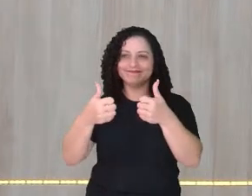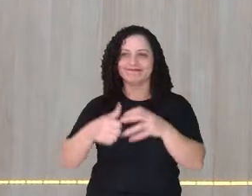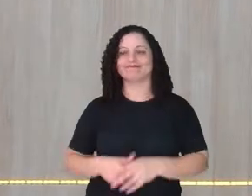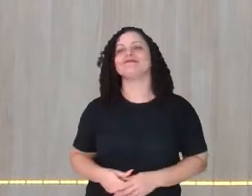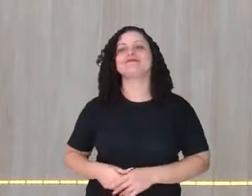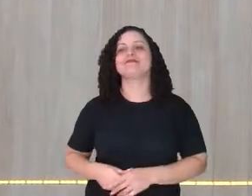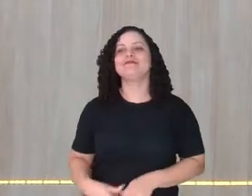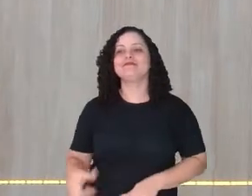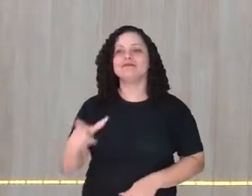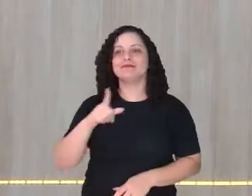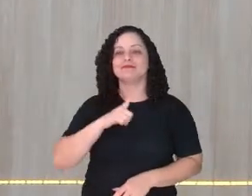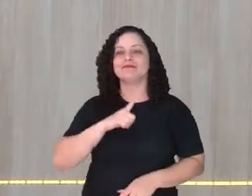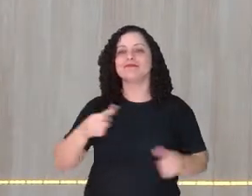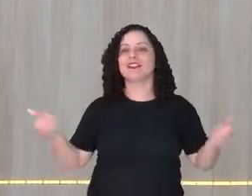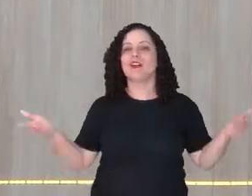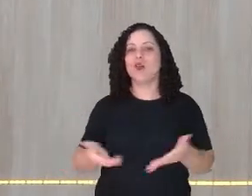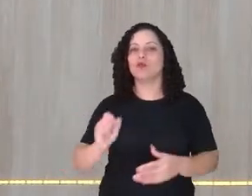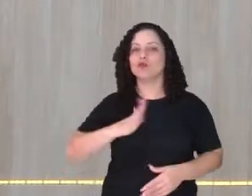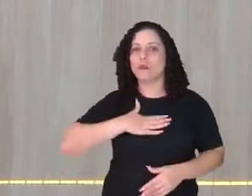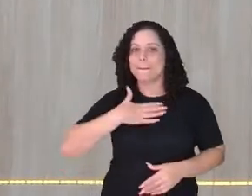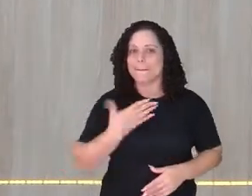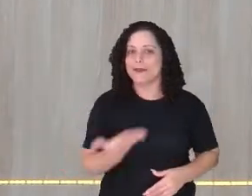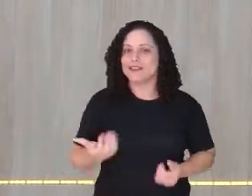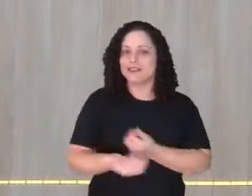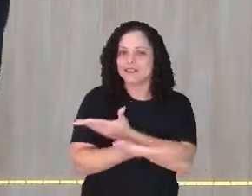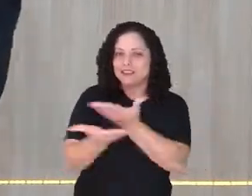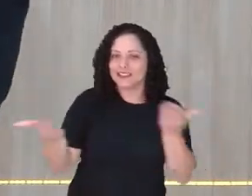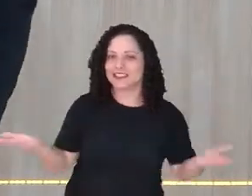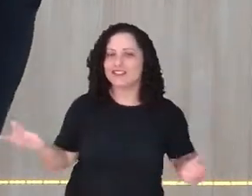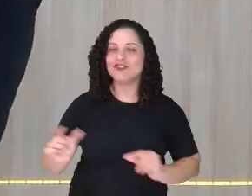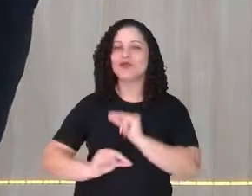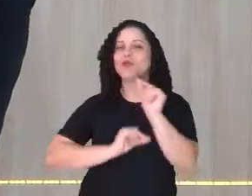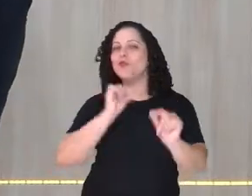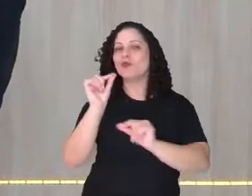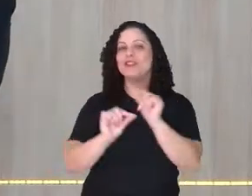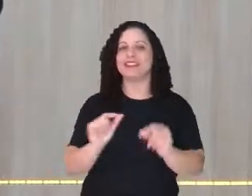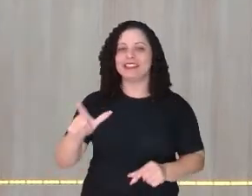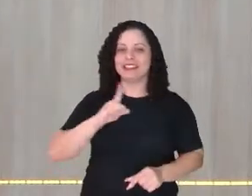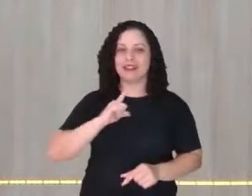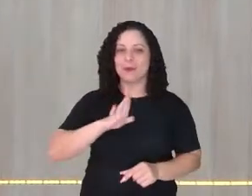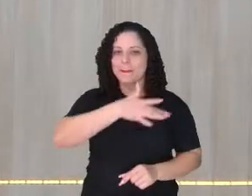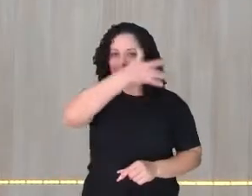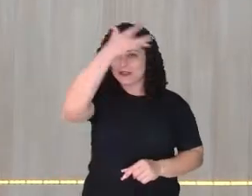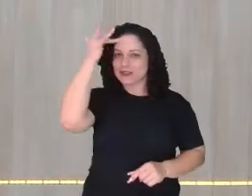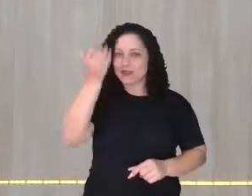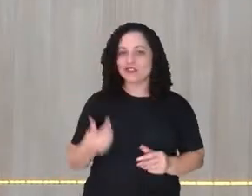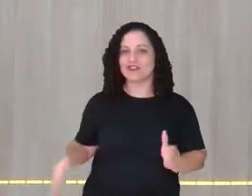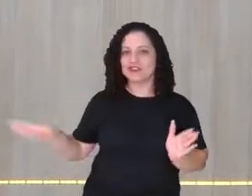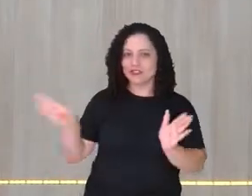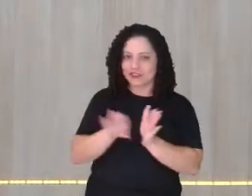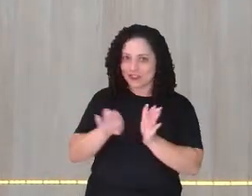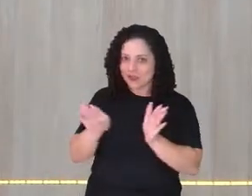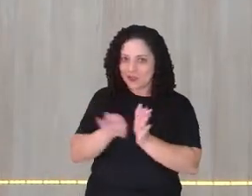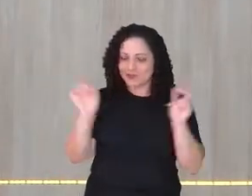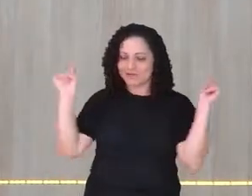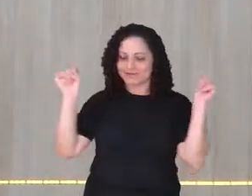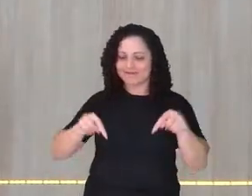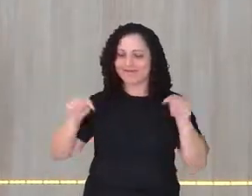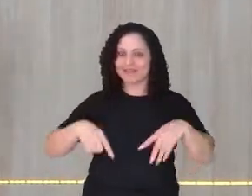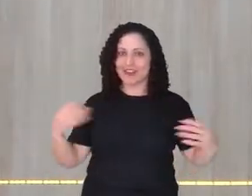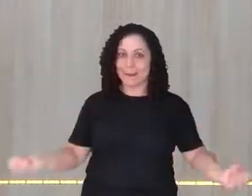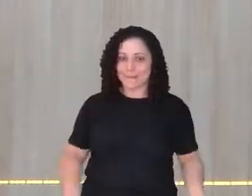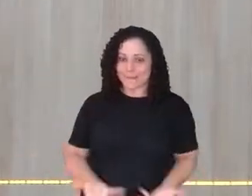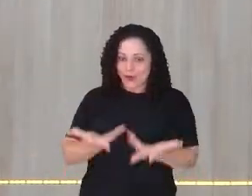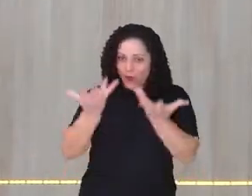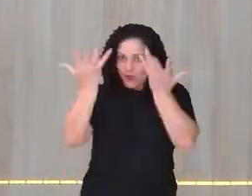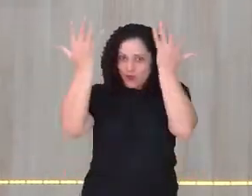tenho aqui uma surpresa para vocês. Aqui tem uma pessoa que chegou, né, que brotou